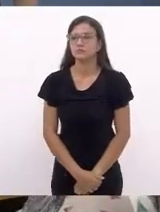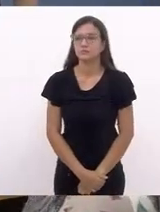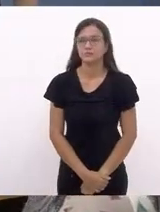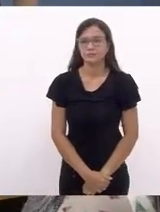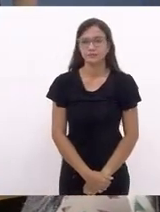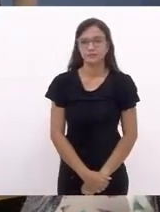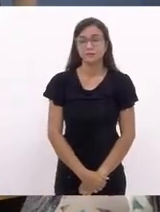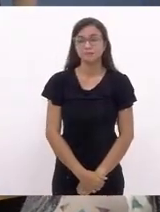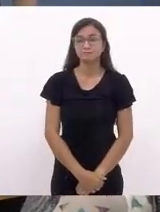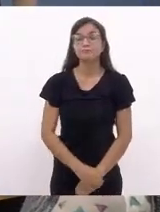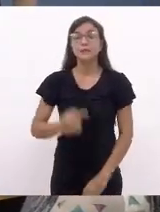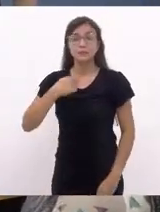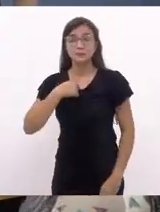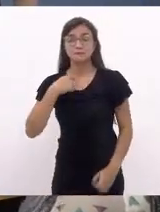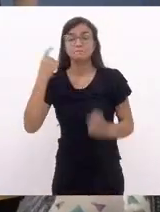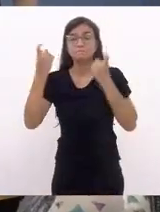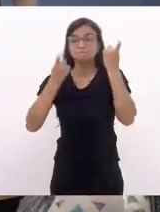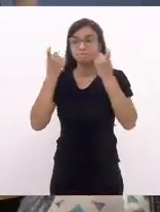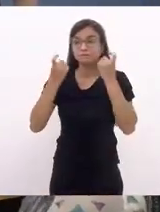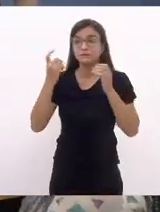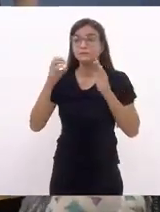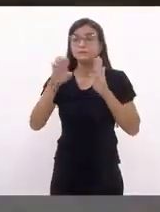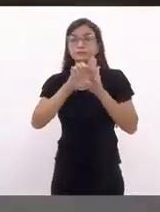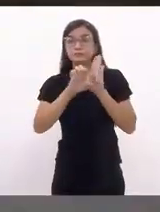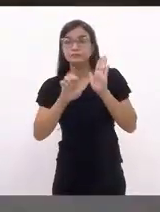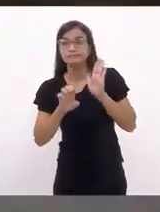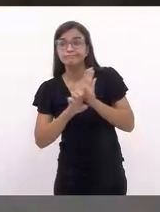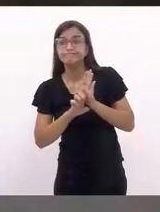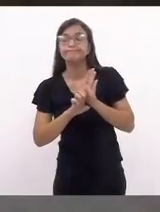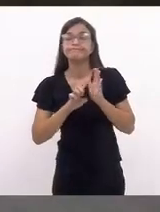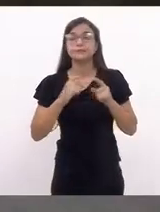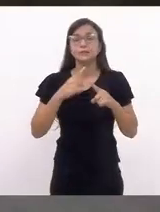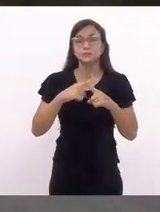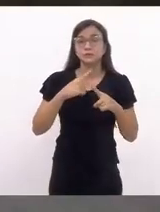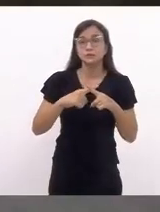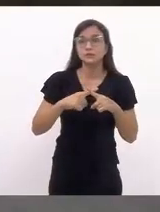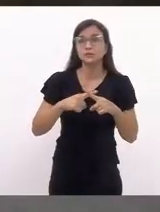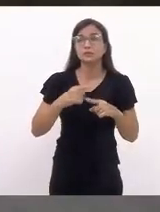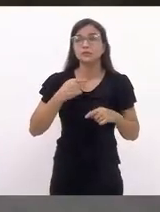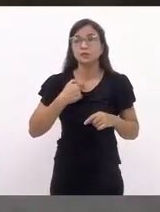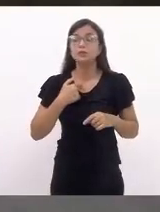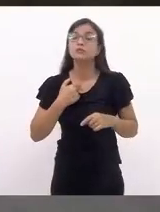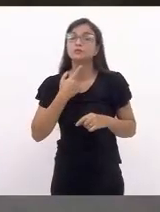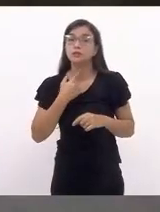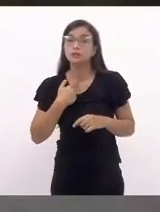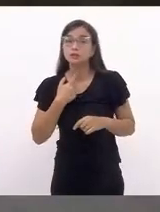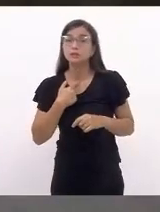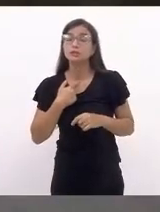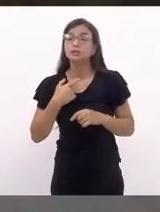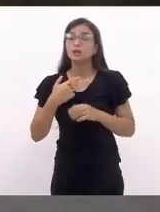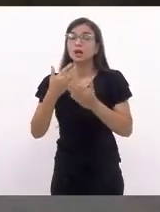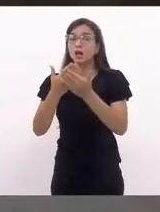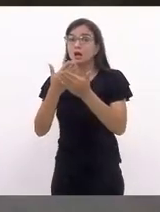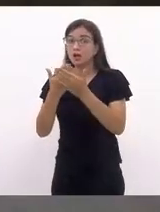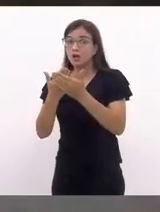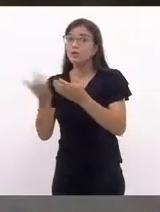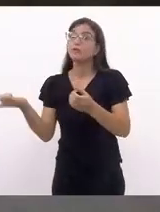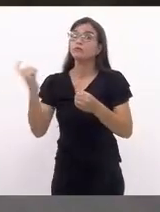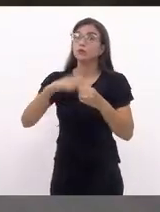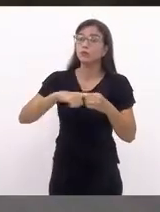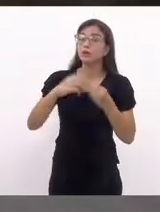o presidente a minha preocupação com a emenda era garantir a volta a volta às aulas Que a minha preocupação